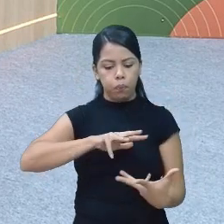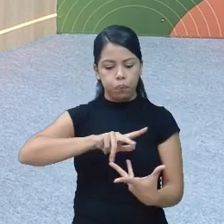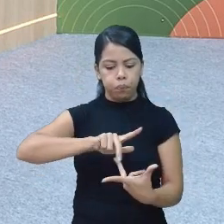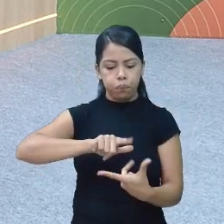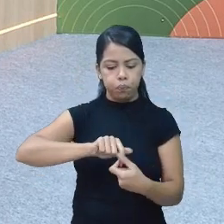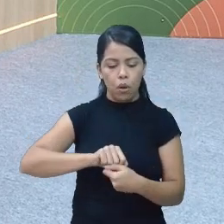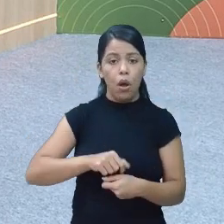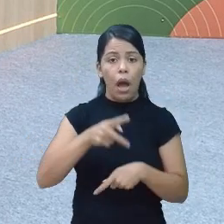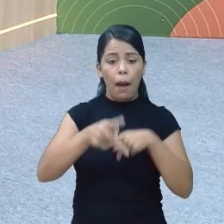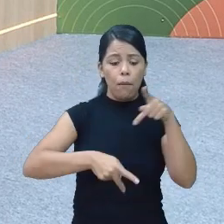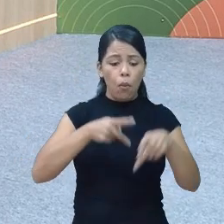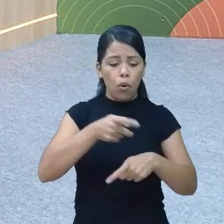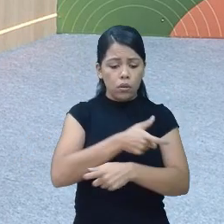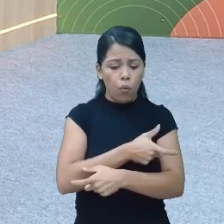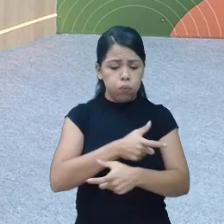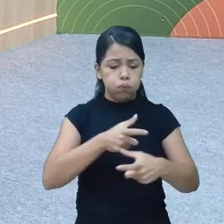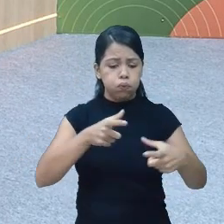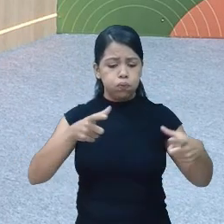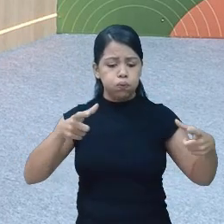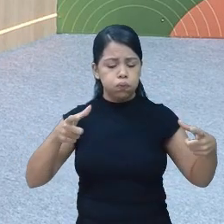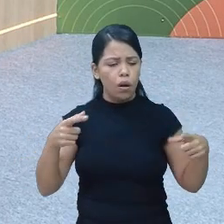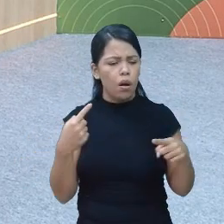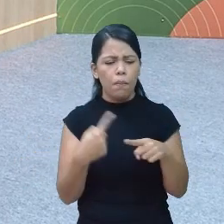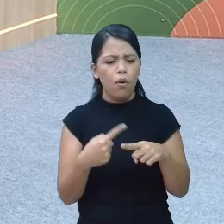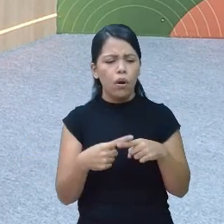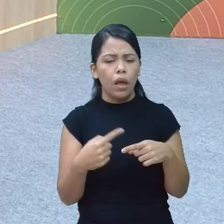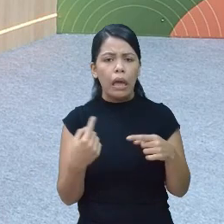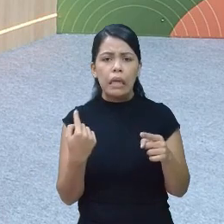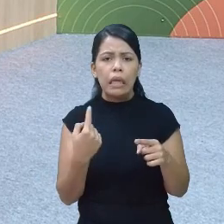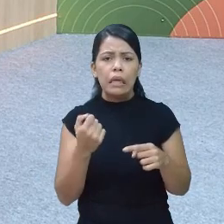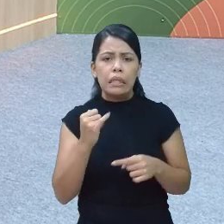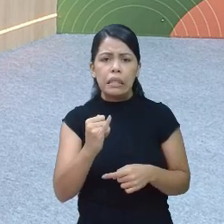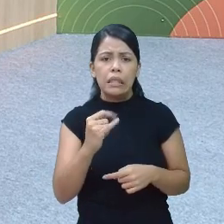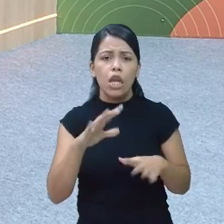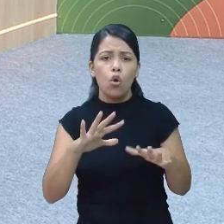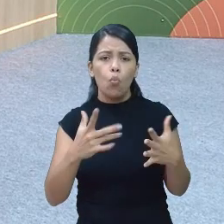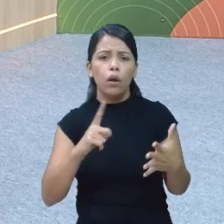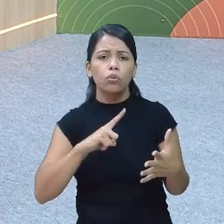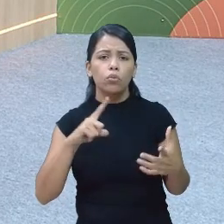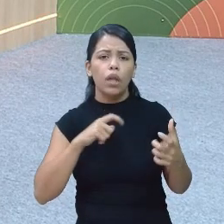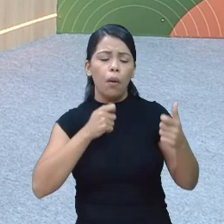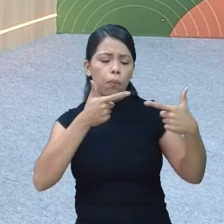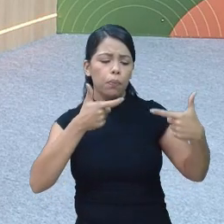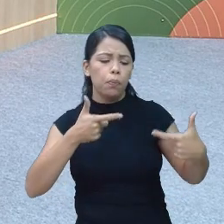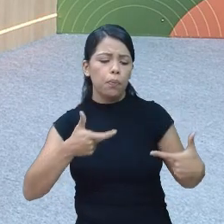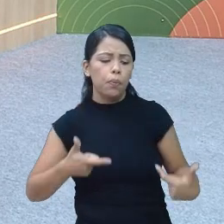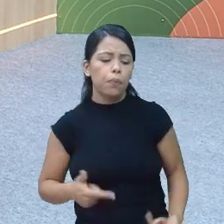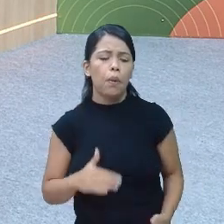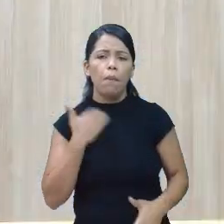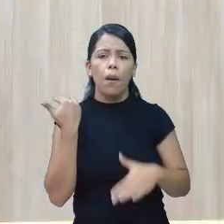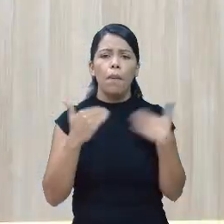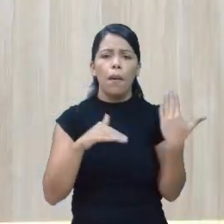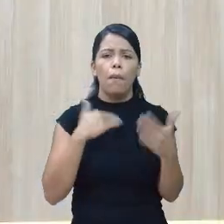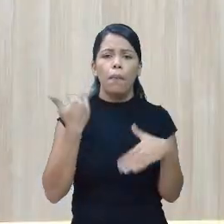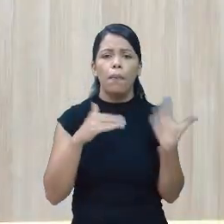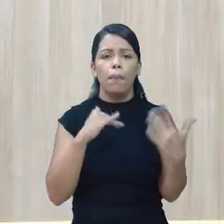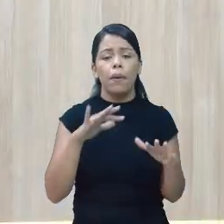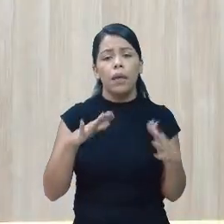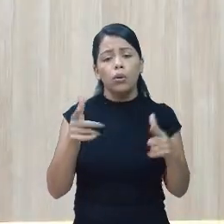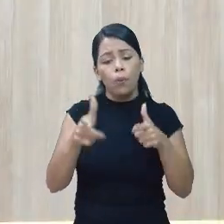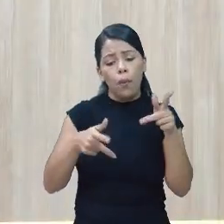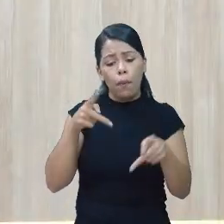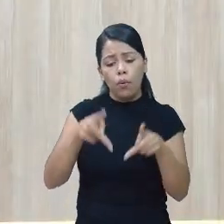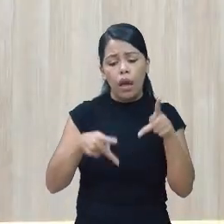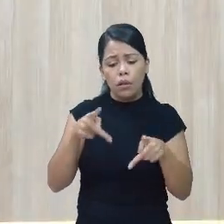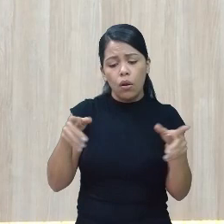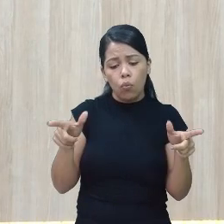tem a noção de que são guerras, você tem uma diminuição da população, tá certo? Então o que acontece é o seguinte, quando